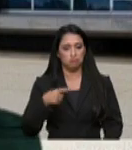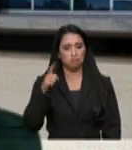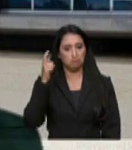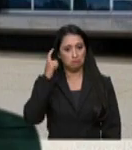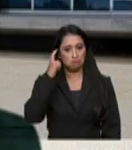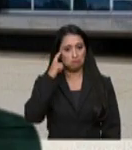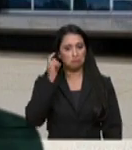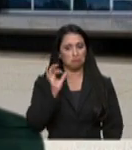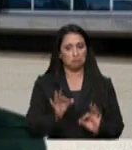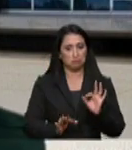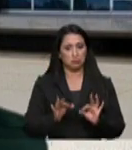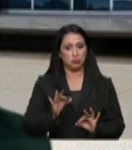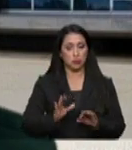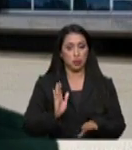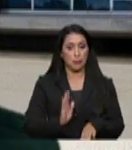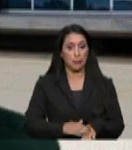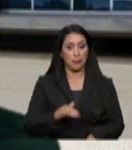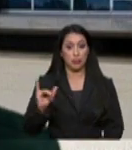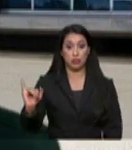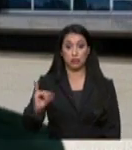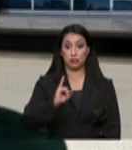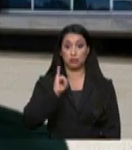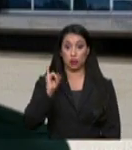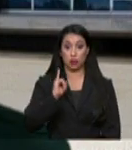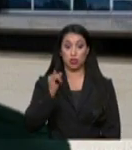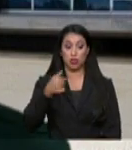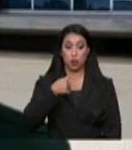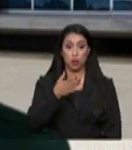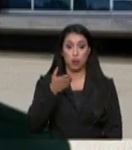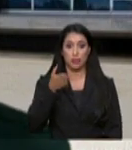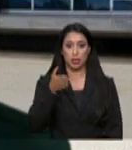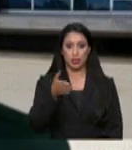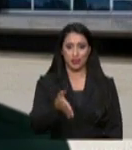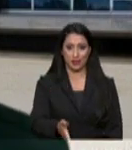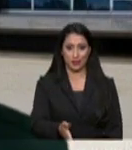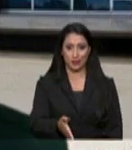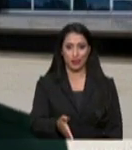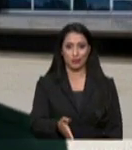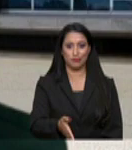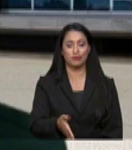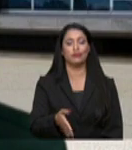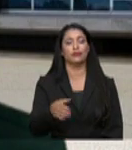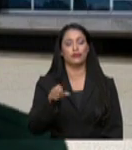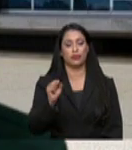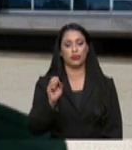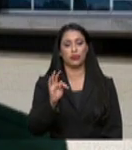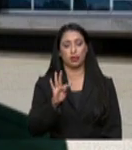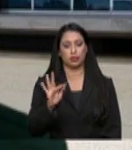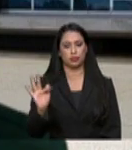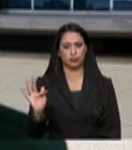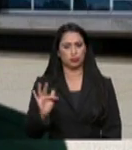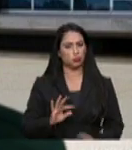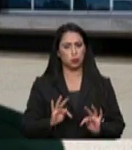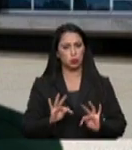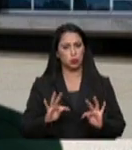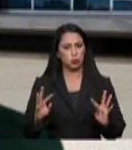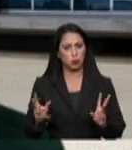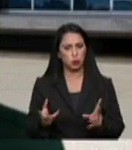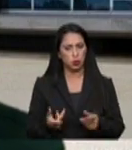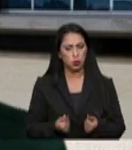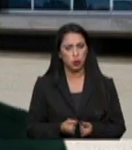importante que eu já participei neste Supremo Tribunal Federal tudo aquilo